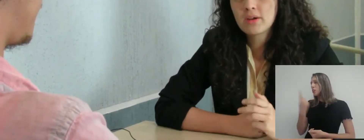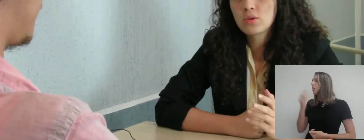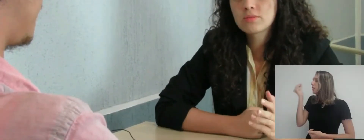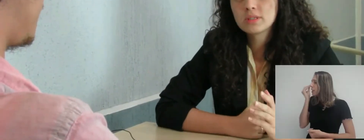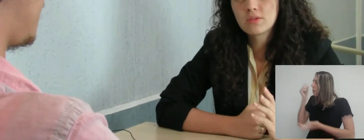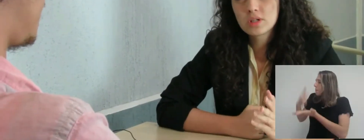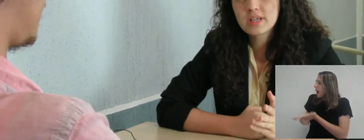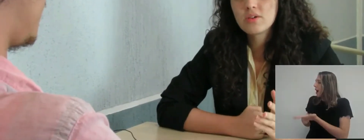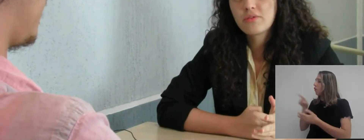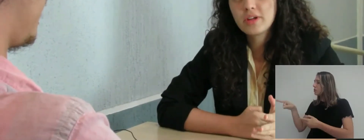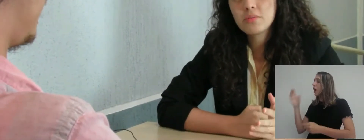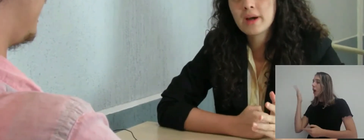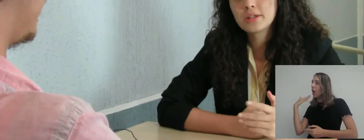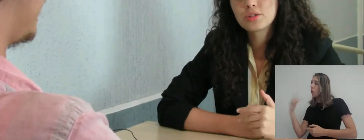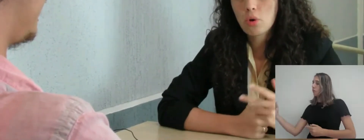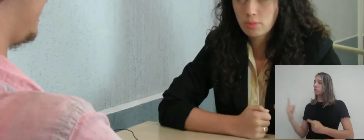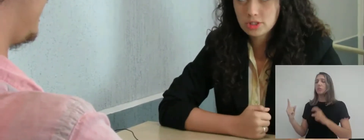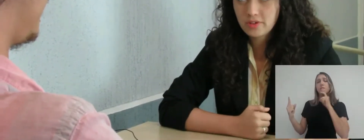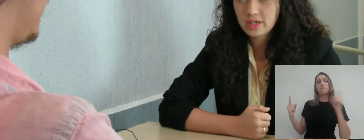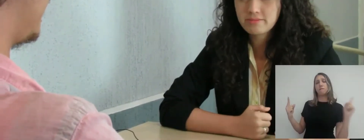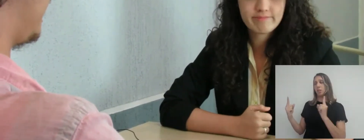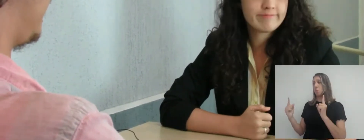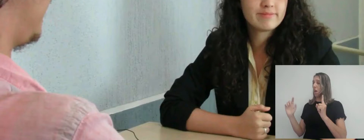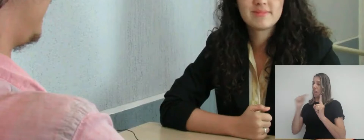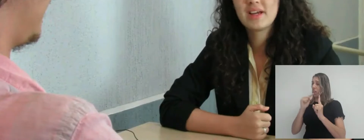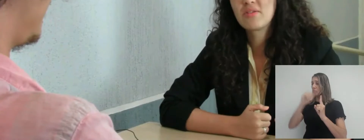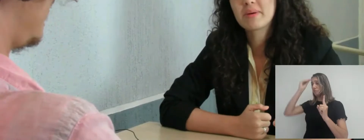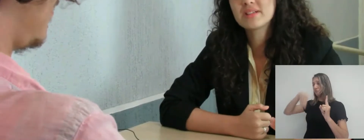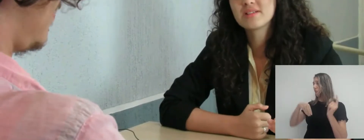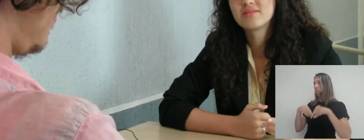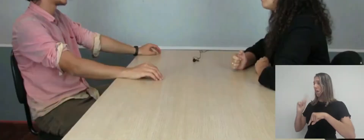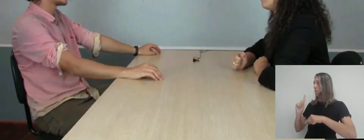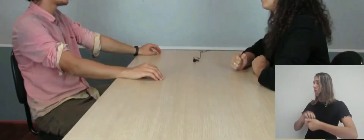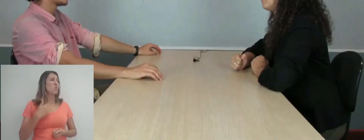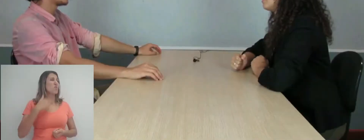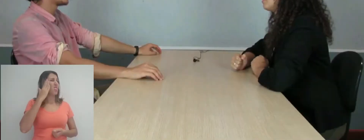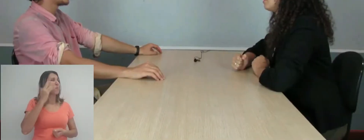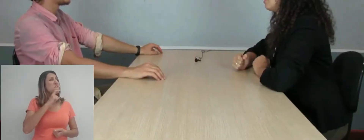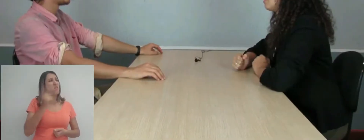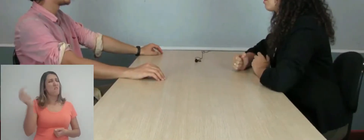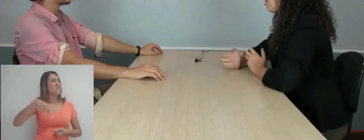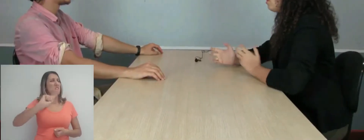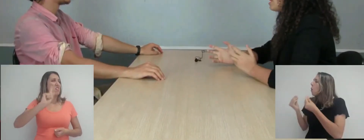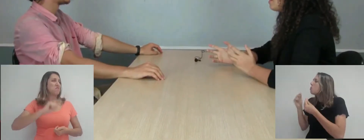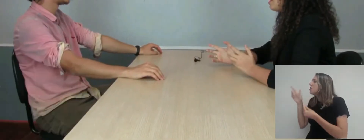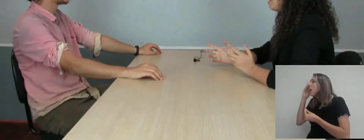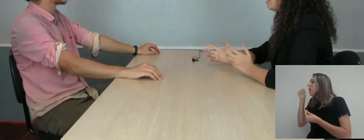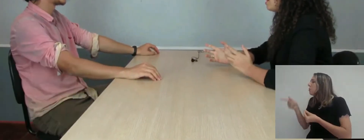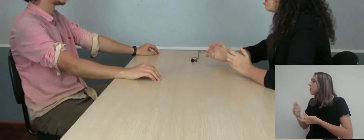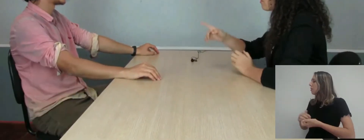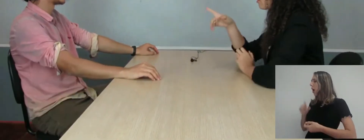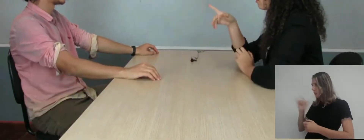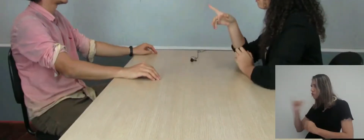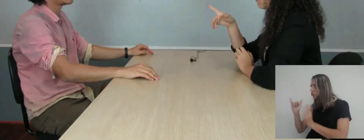Tentamos marcar um encontro entre você e o frio, mas, como pode ver, ele não apareceu. Eu sabia que ele não viria. Como